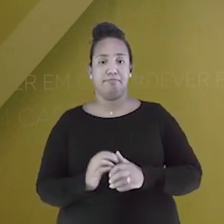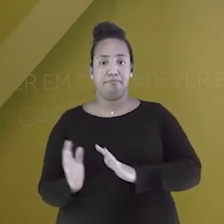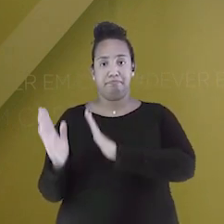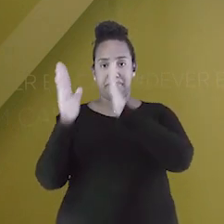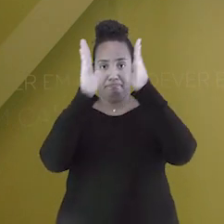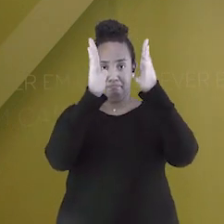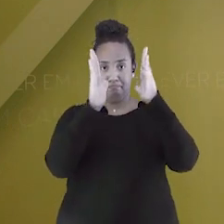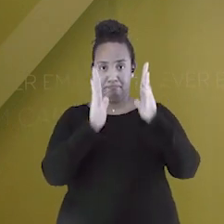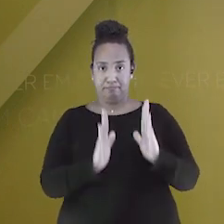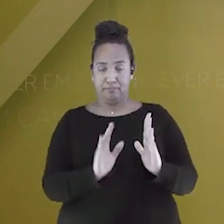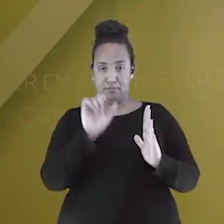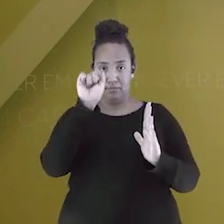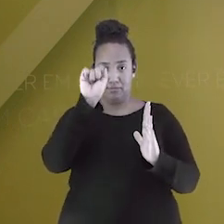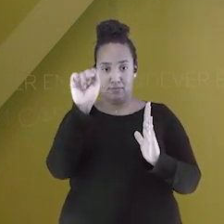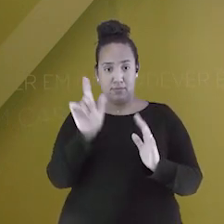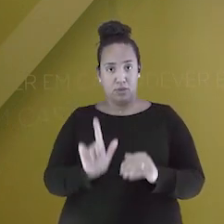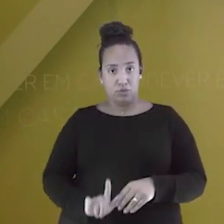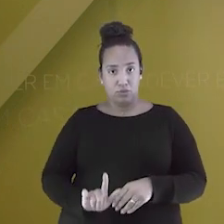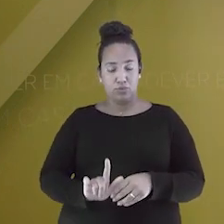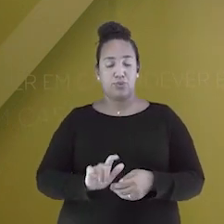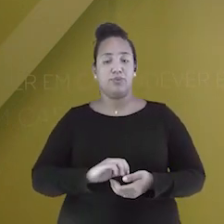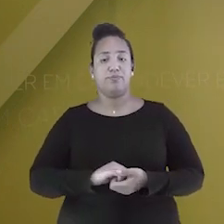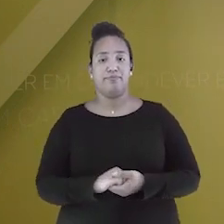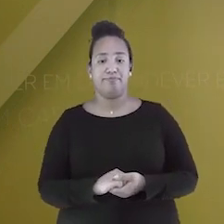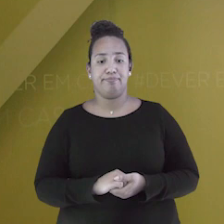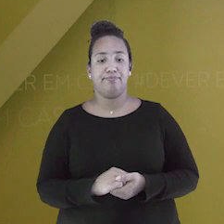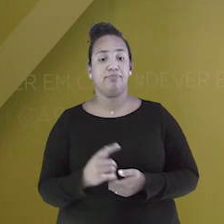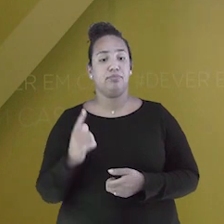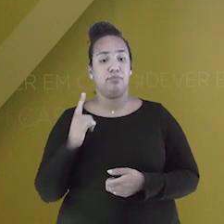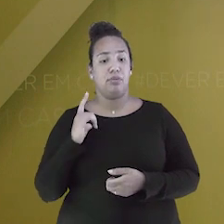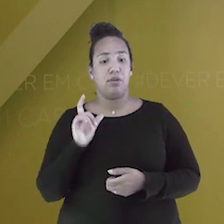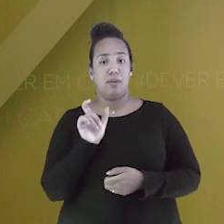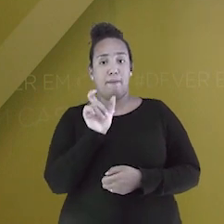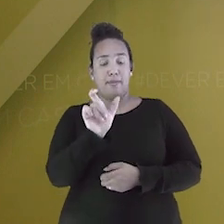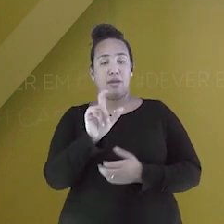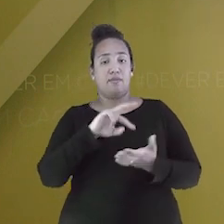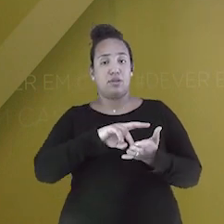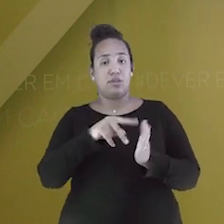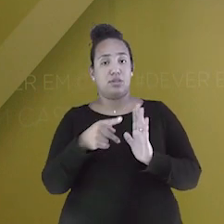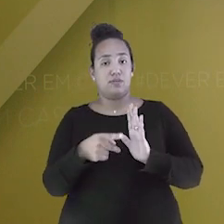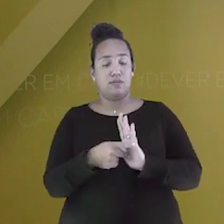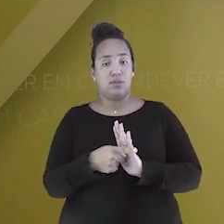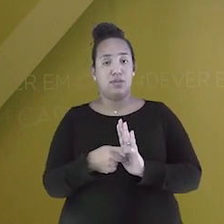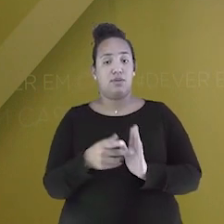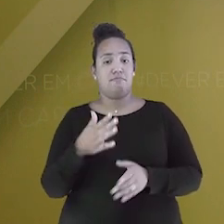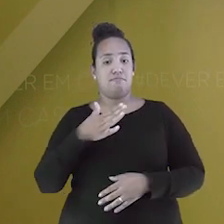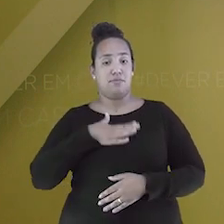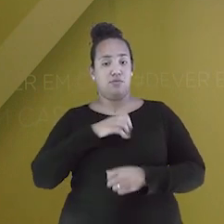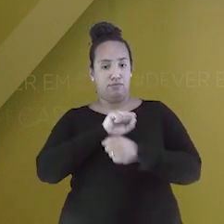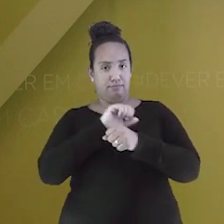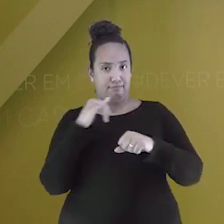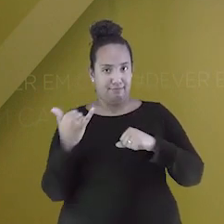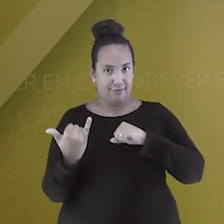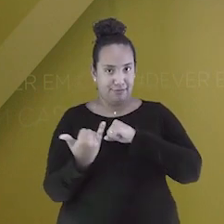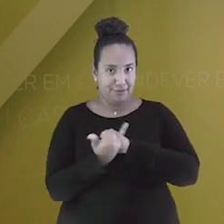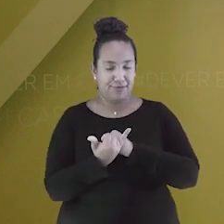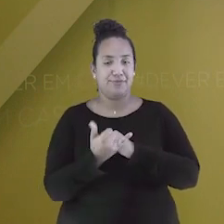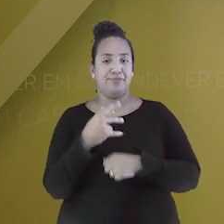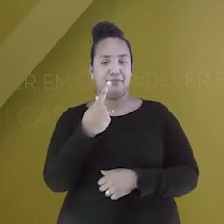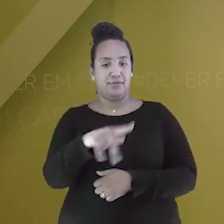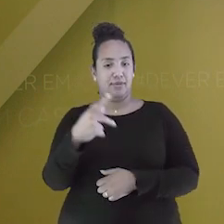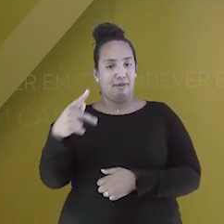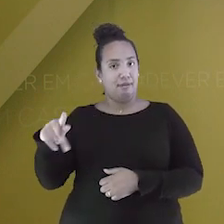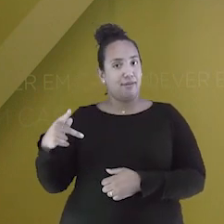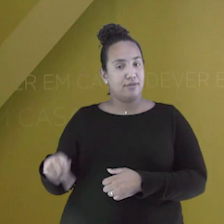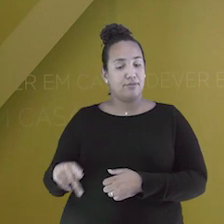coluna, a coluna azul, temos as palavras que indicam posse, os possessive adjectives. Vejam que cada